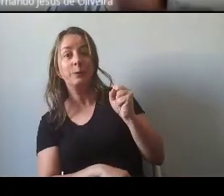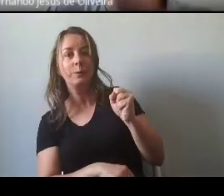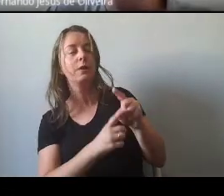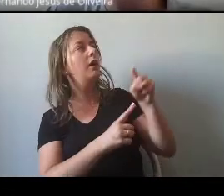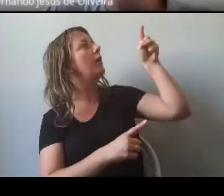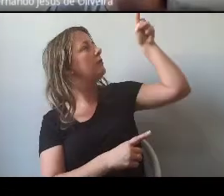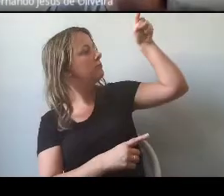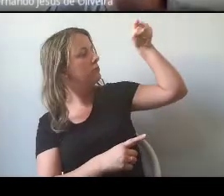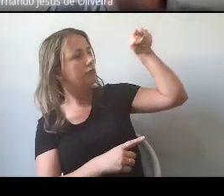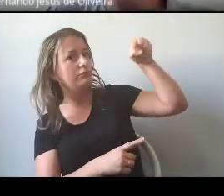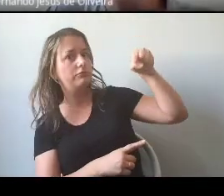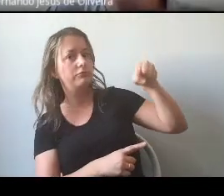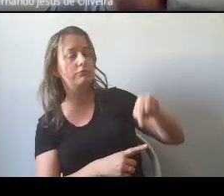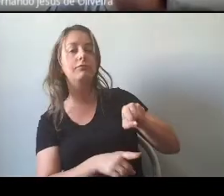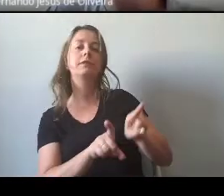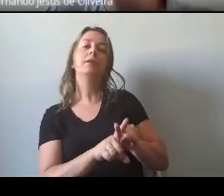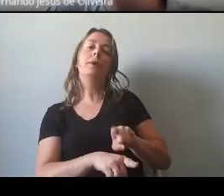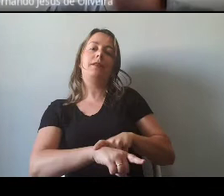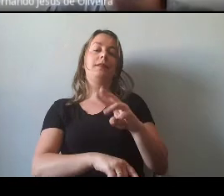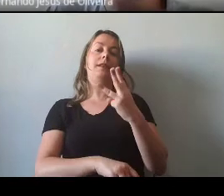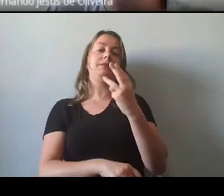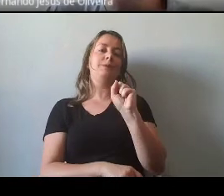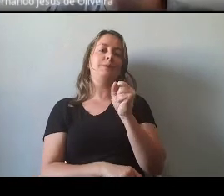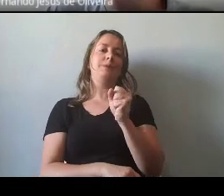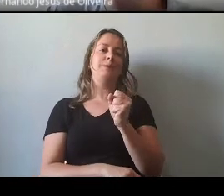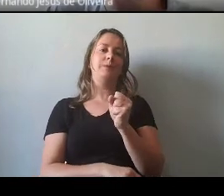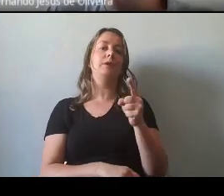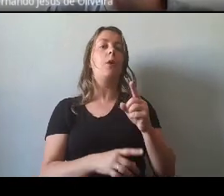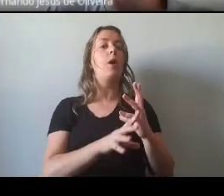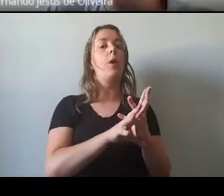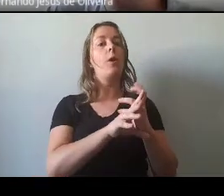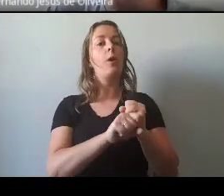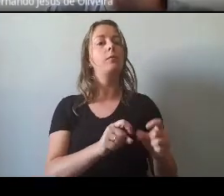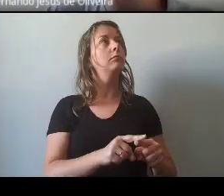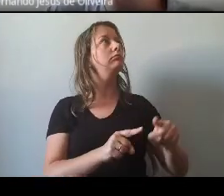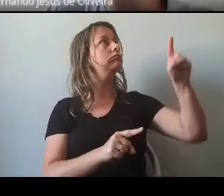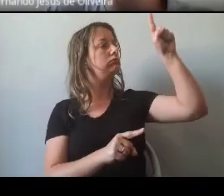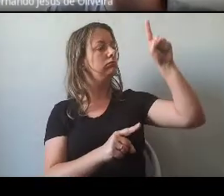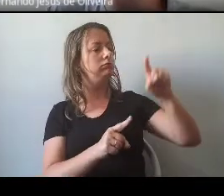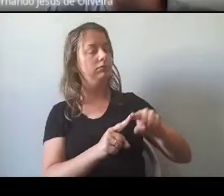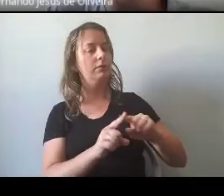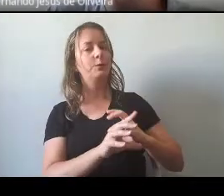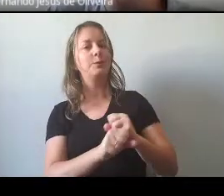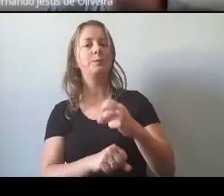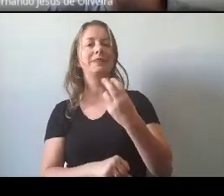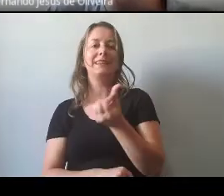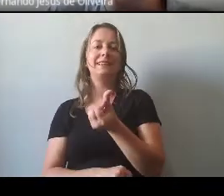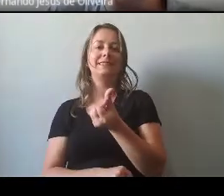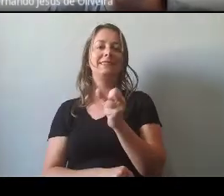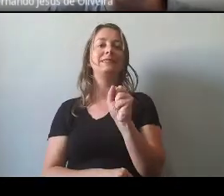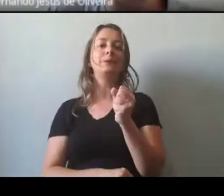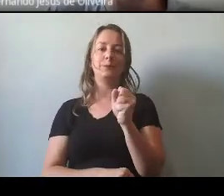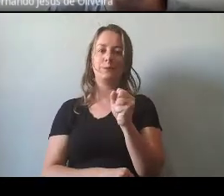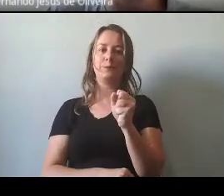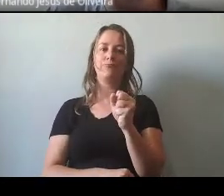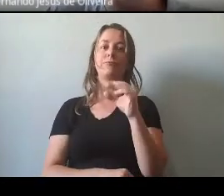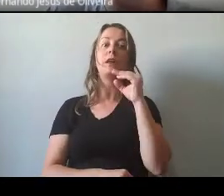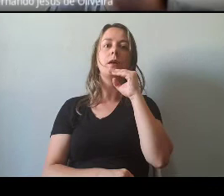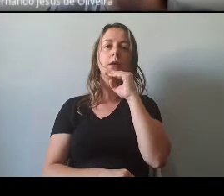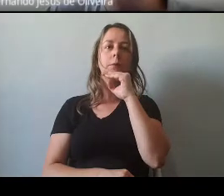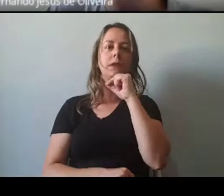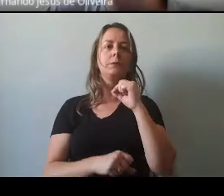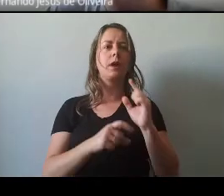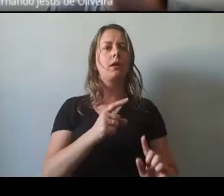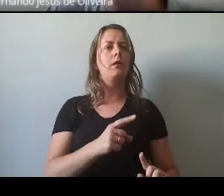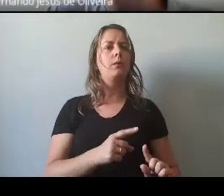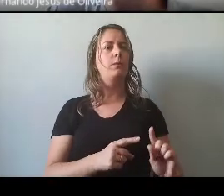ele vai gastar 3 segundos também para descer, ficando no ar um total de 6 segundos. Beleza?